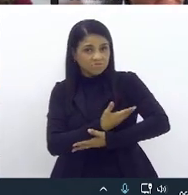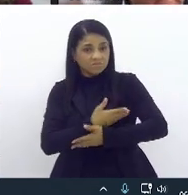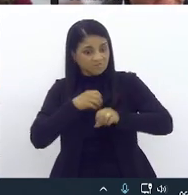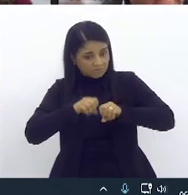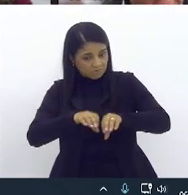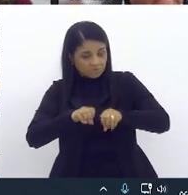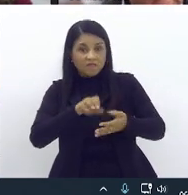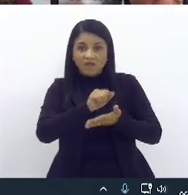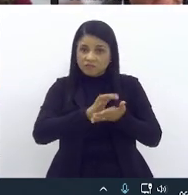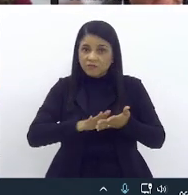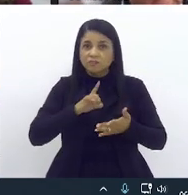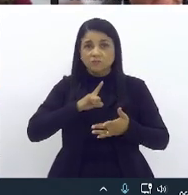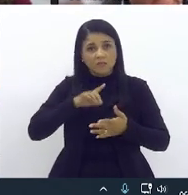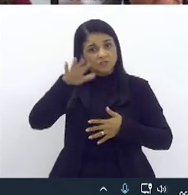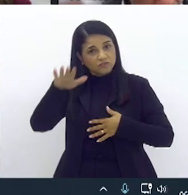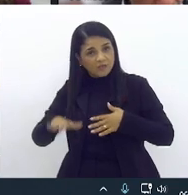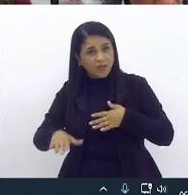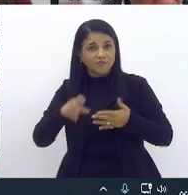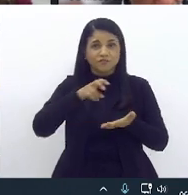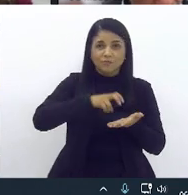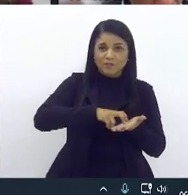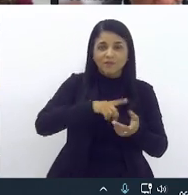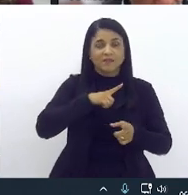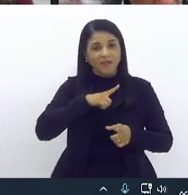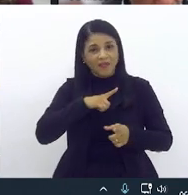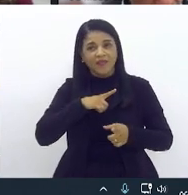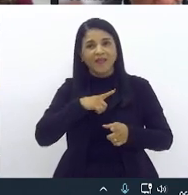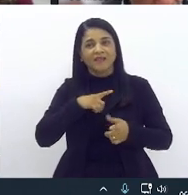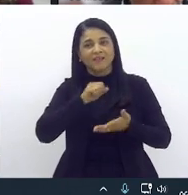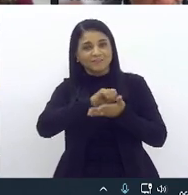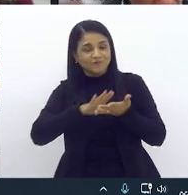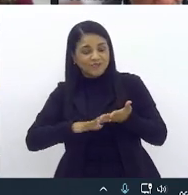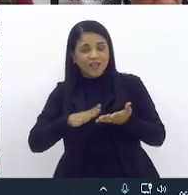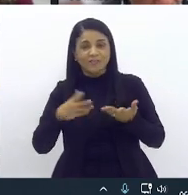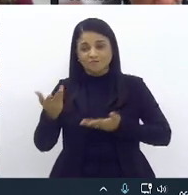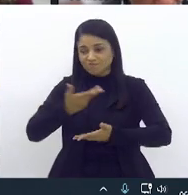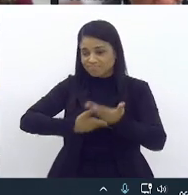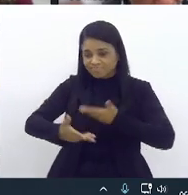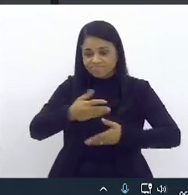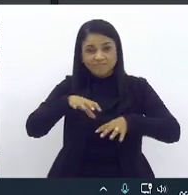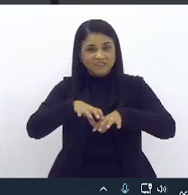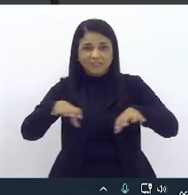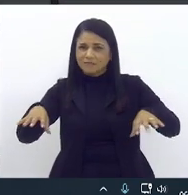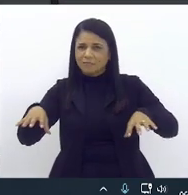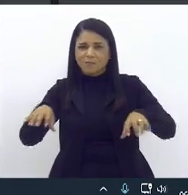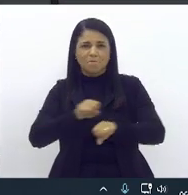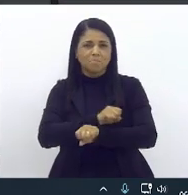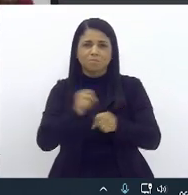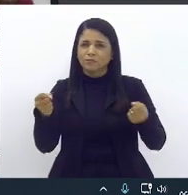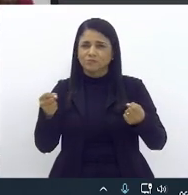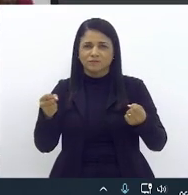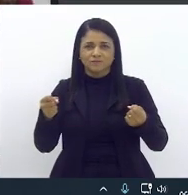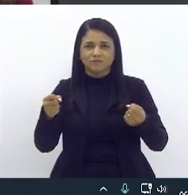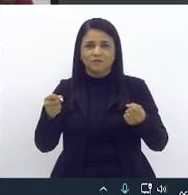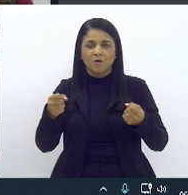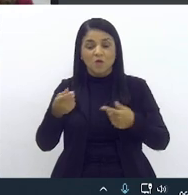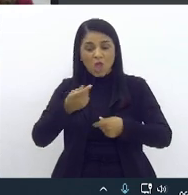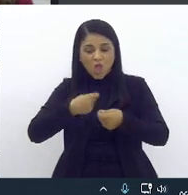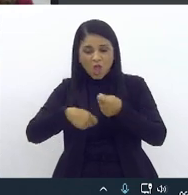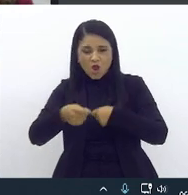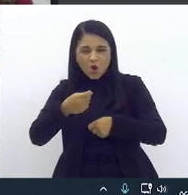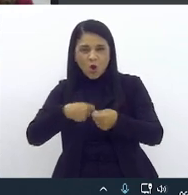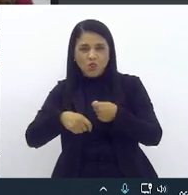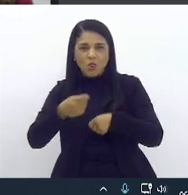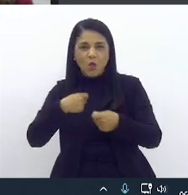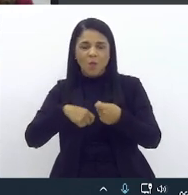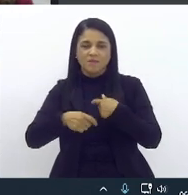atividade que eu realizo à tarde, é o direito da criança, a integralidade da docente, então não tem como fazer essa separação que, por uma questão econômica, tentam